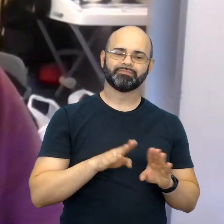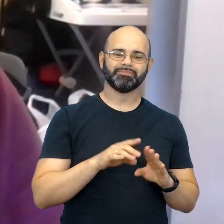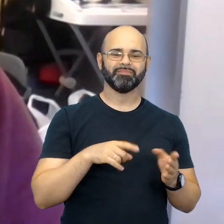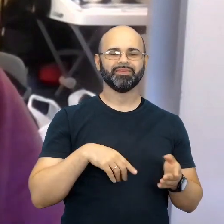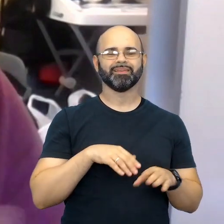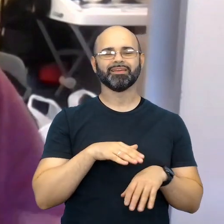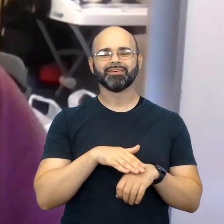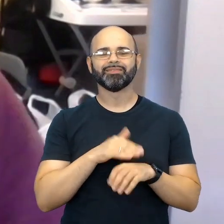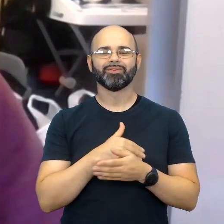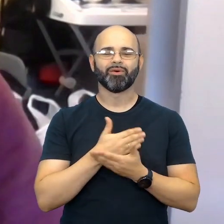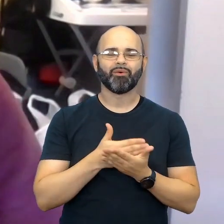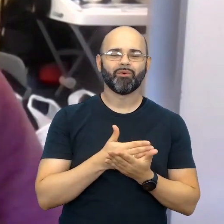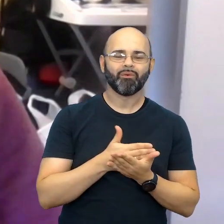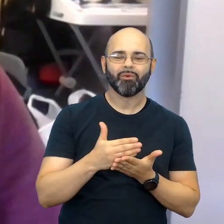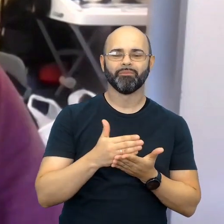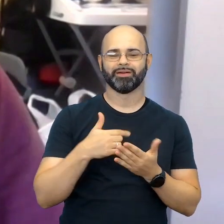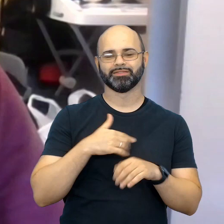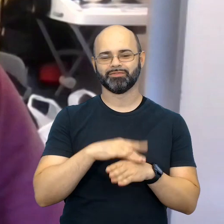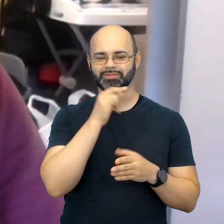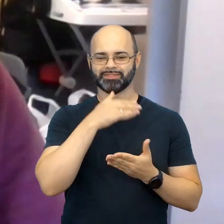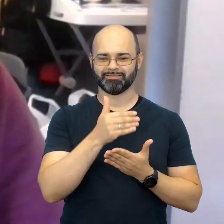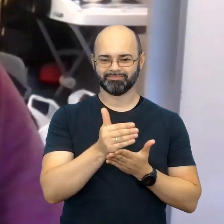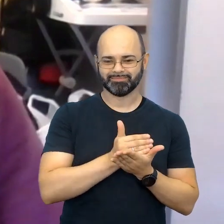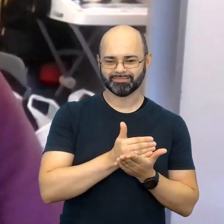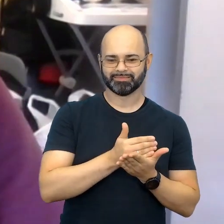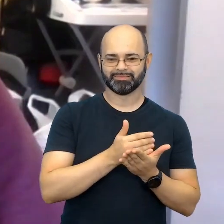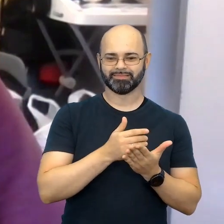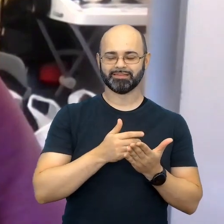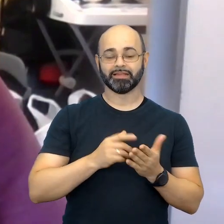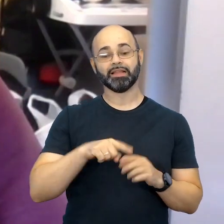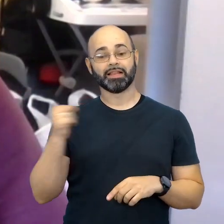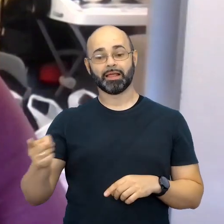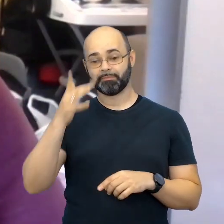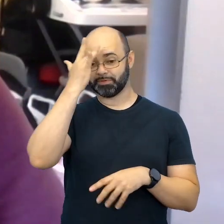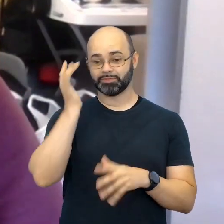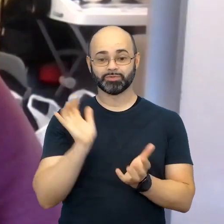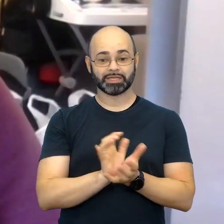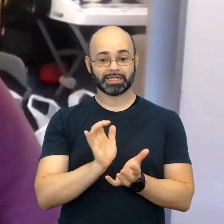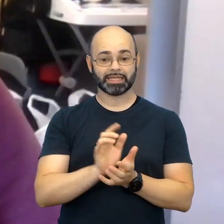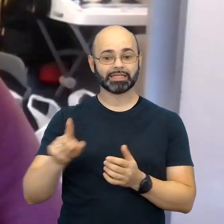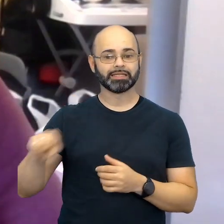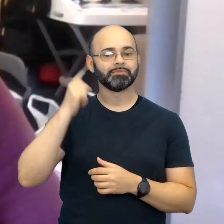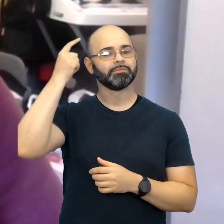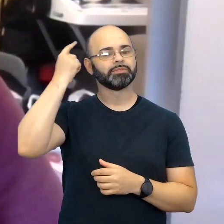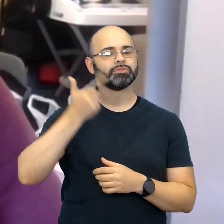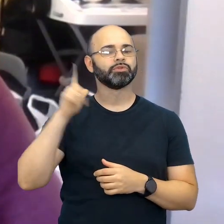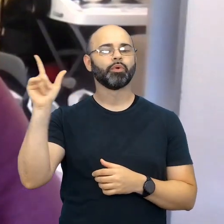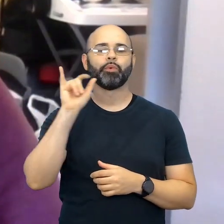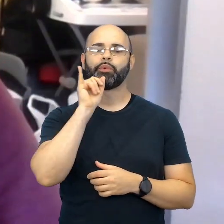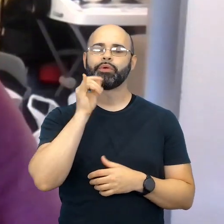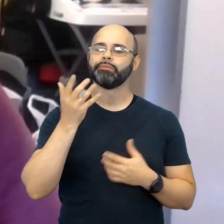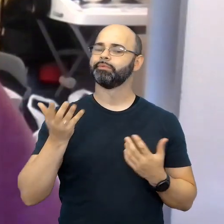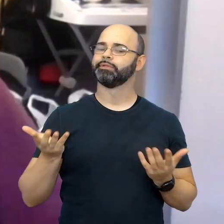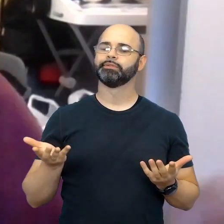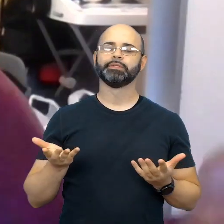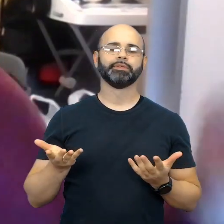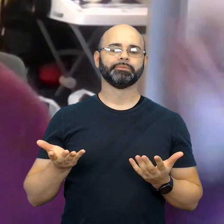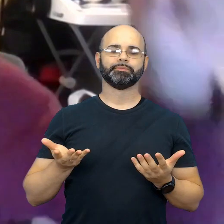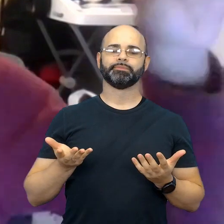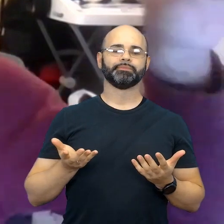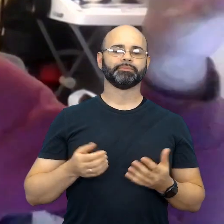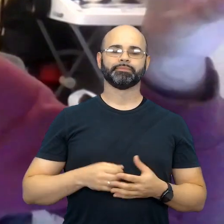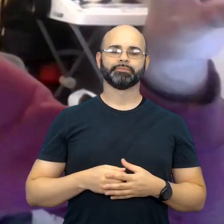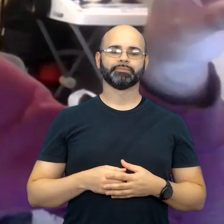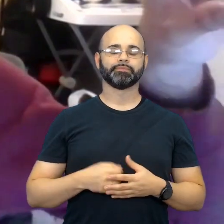dessa história que eu estou contando, dessa resenha que eu estou fazendo, enquanto essas outras pessoas da equipe vão pensar nessas questões. Eu tenho que fazer